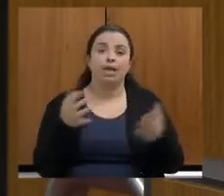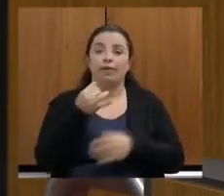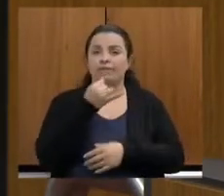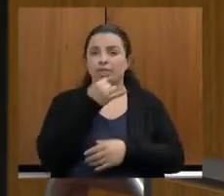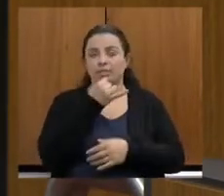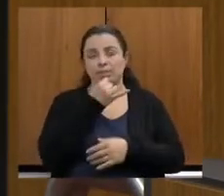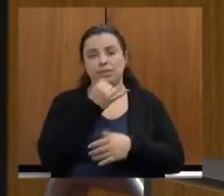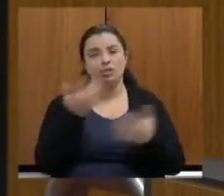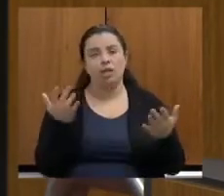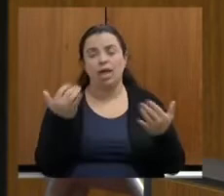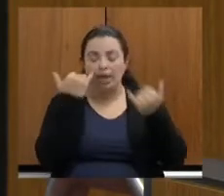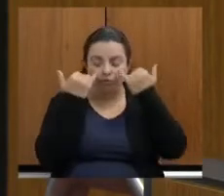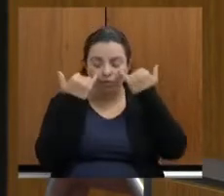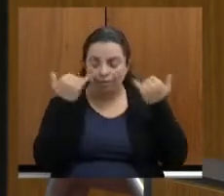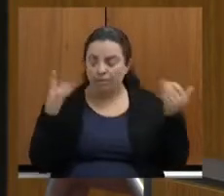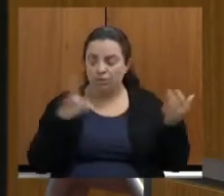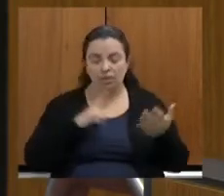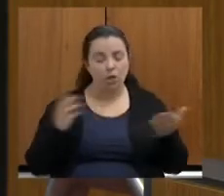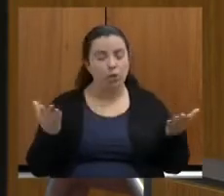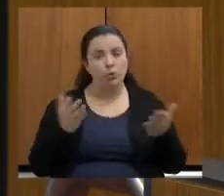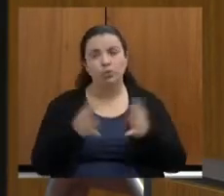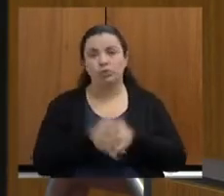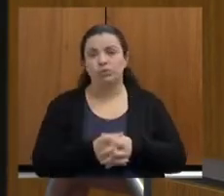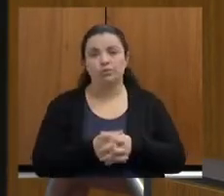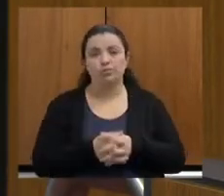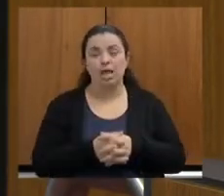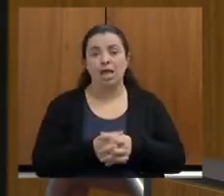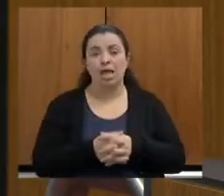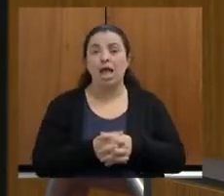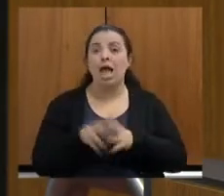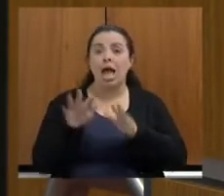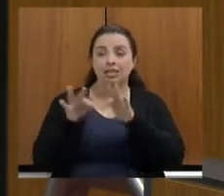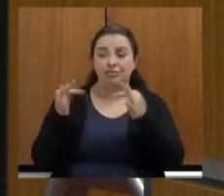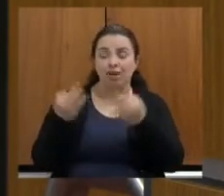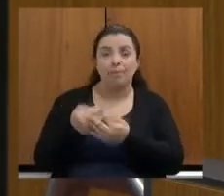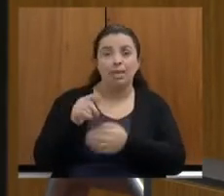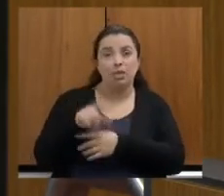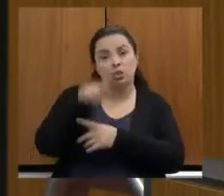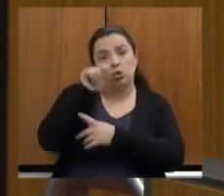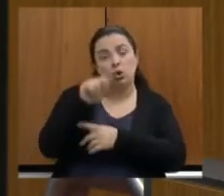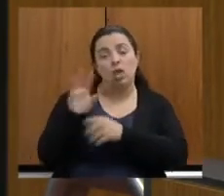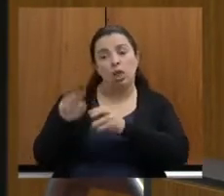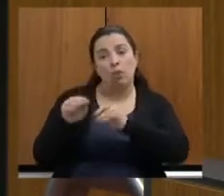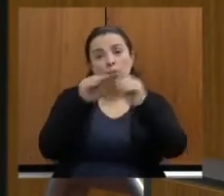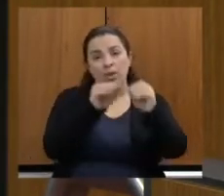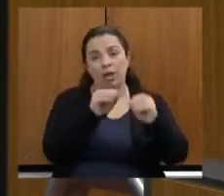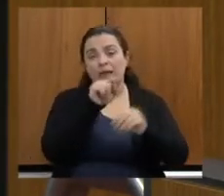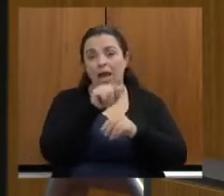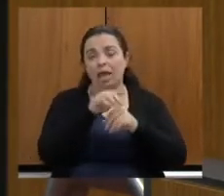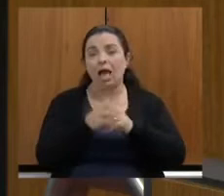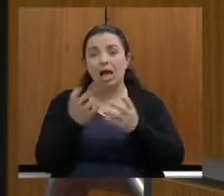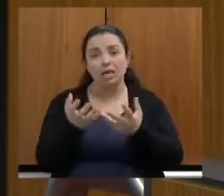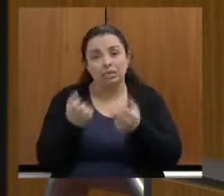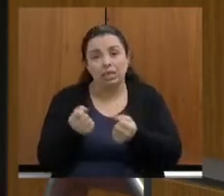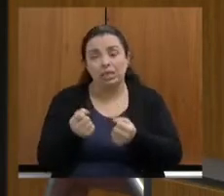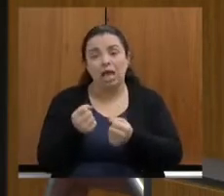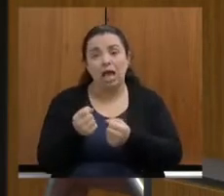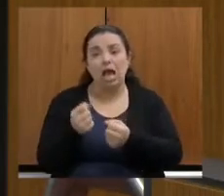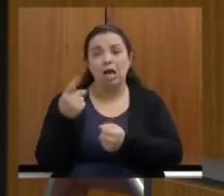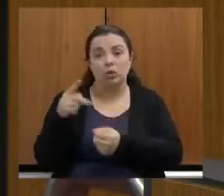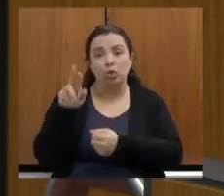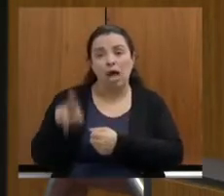eu não tiro a razão das famílias que optarem o portal por tá voltando né aceitando